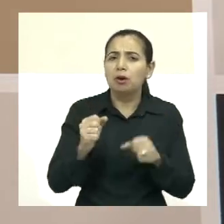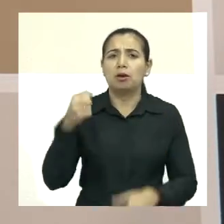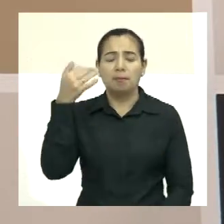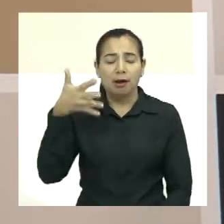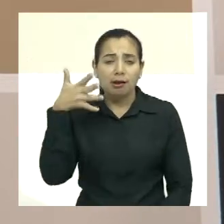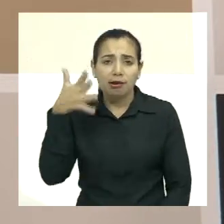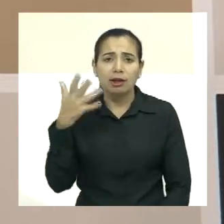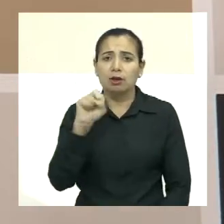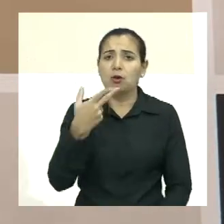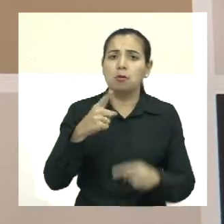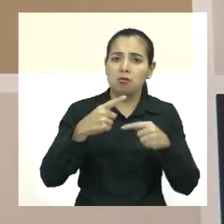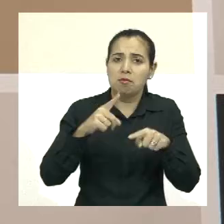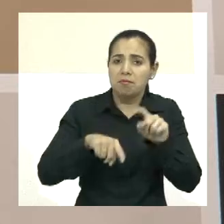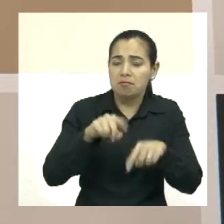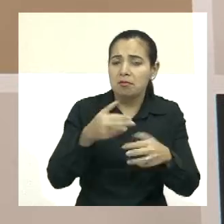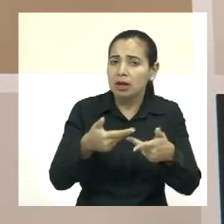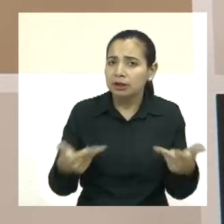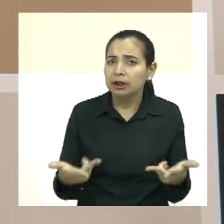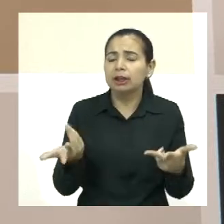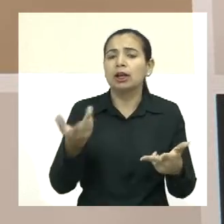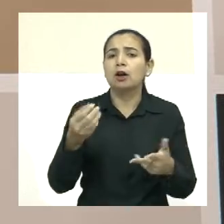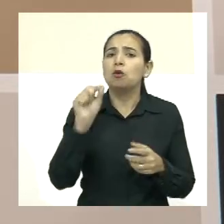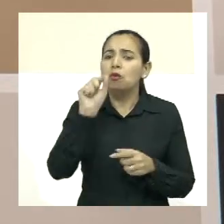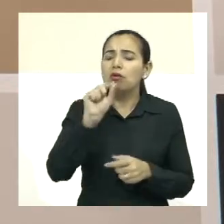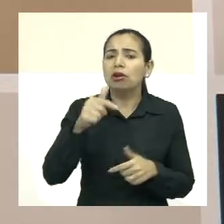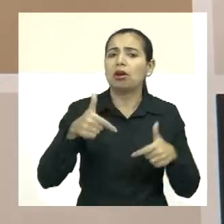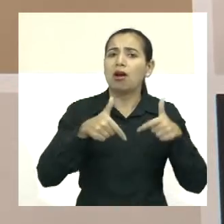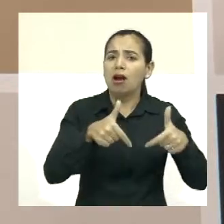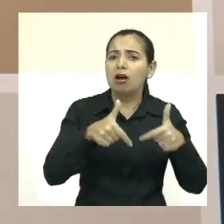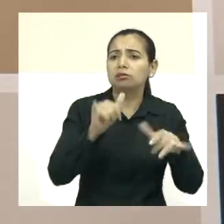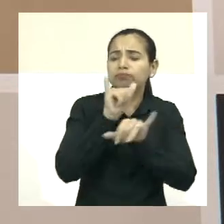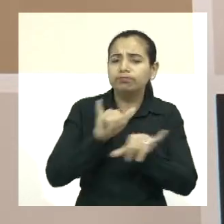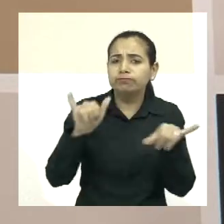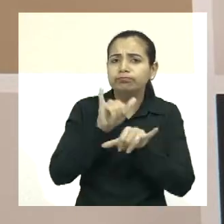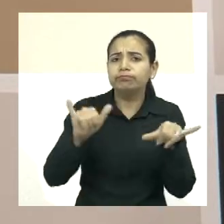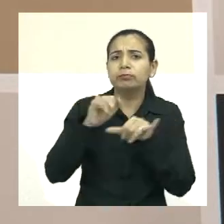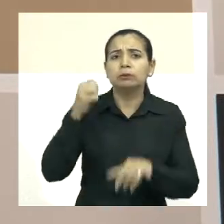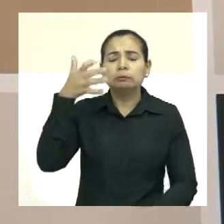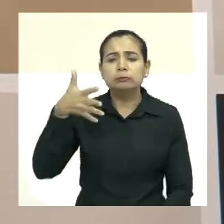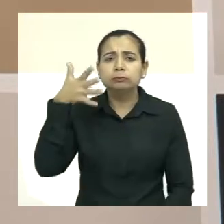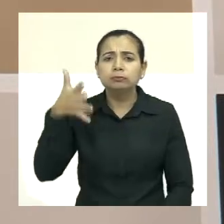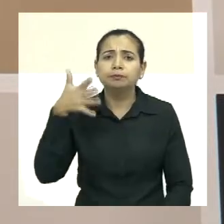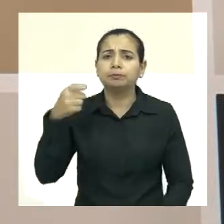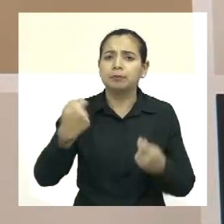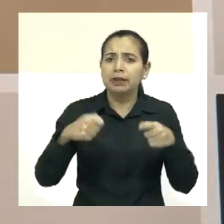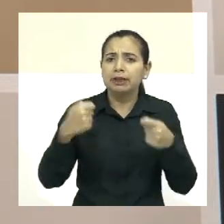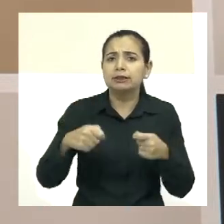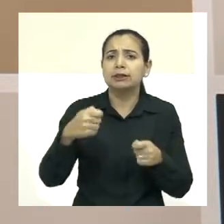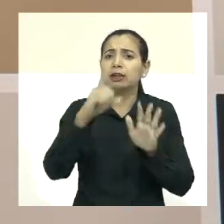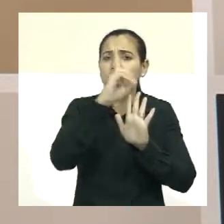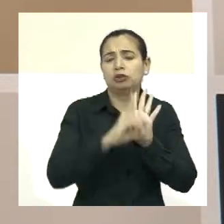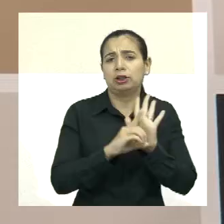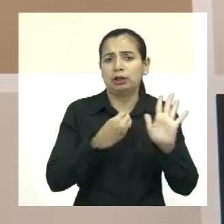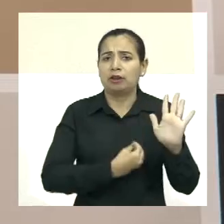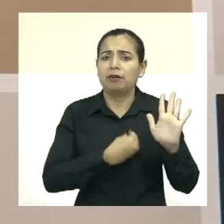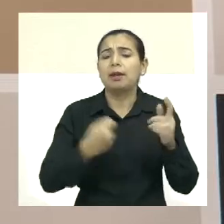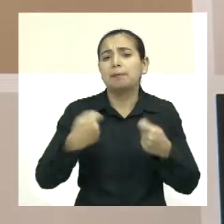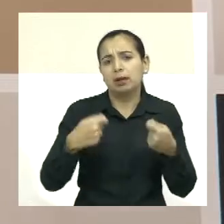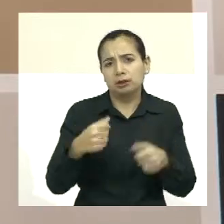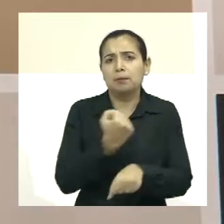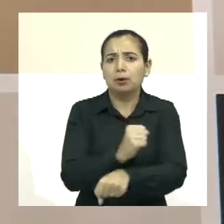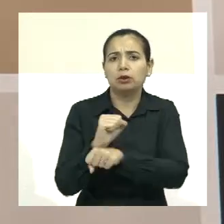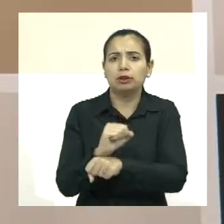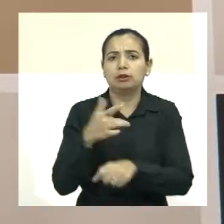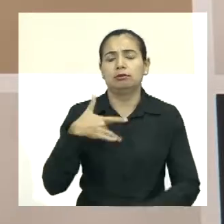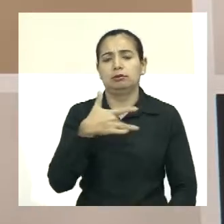de material, de ações conscientizadoras, falar do direito da vida e também da proteção da saúde da